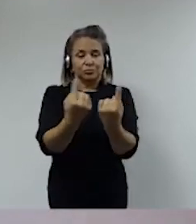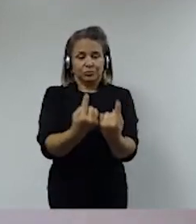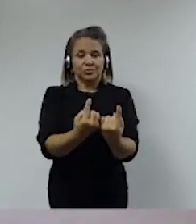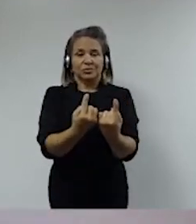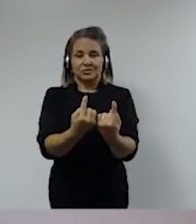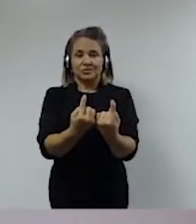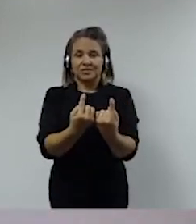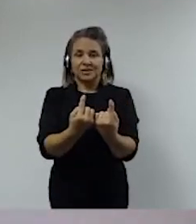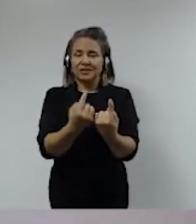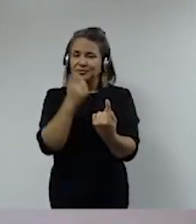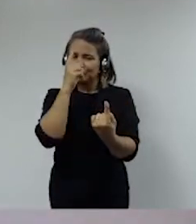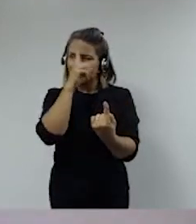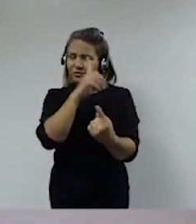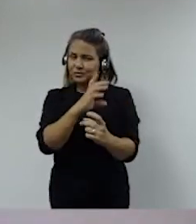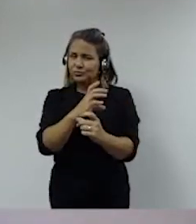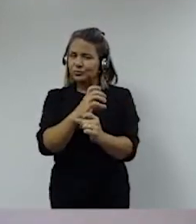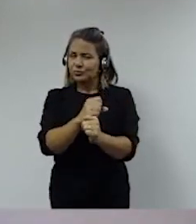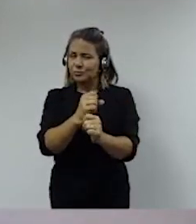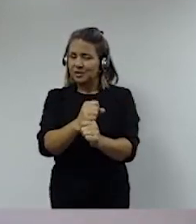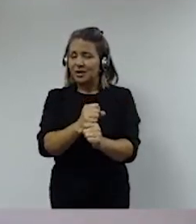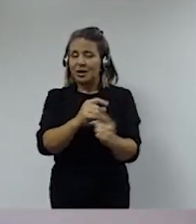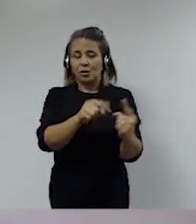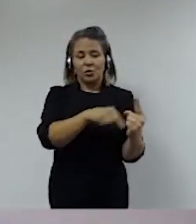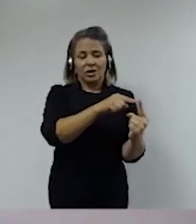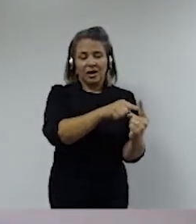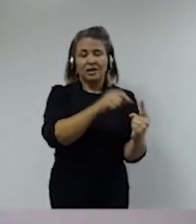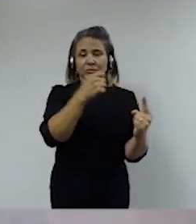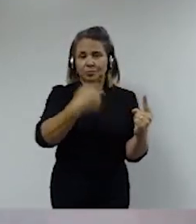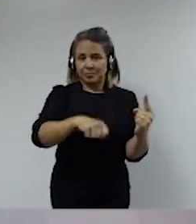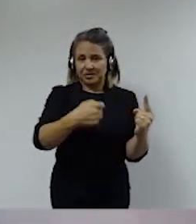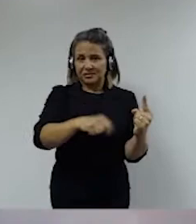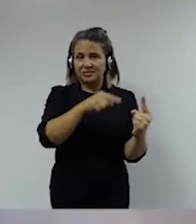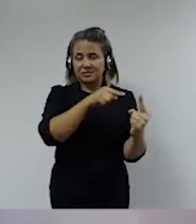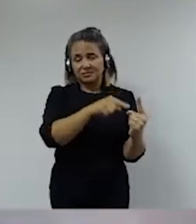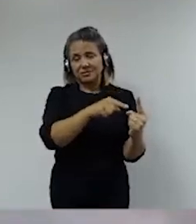serem equacionados. De um lado, é necessário que você